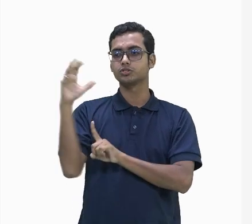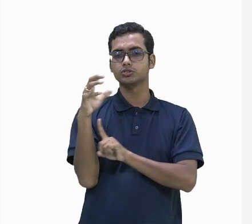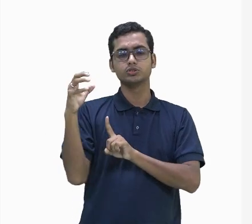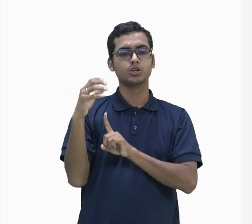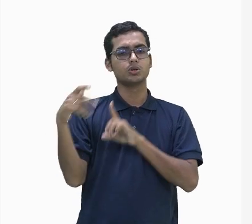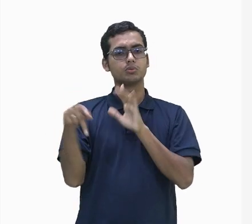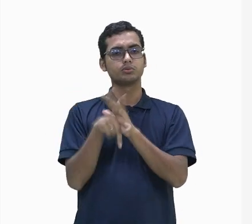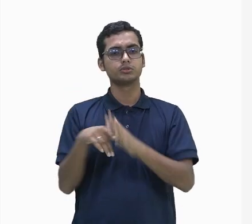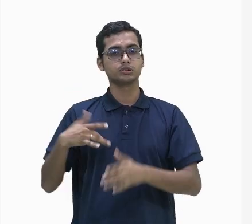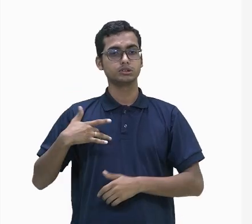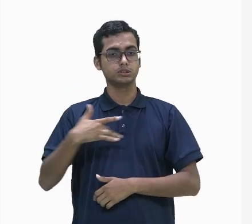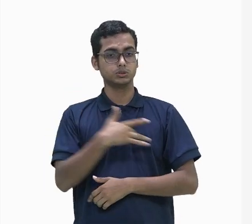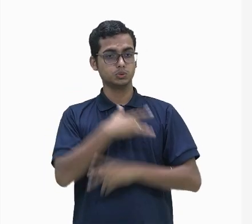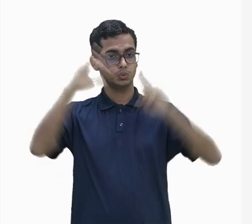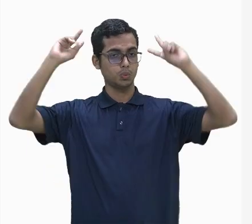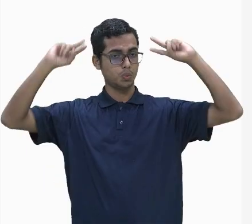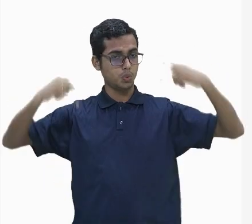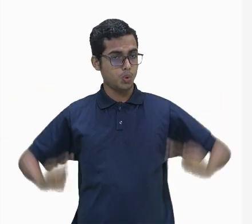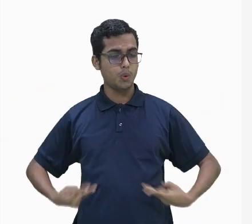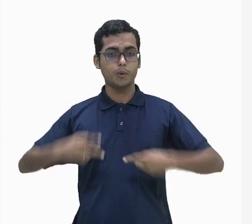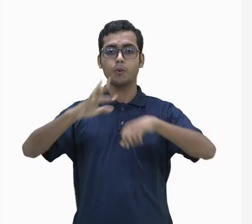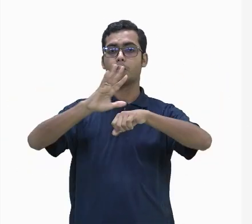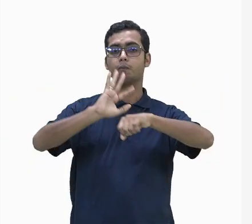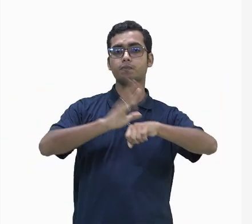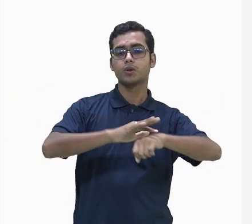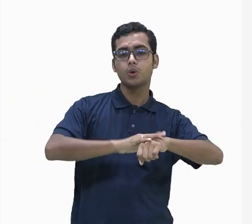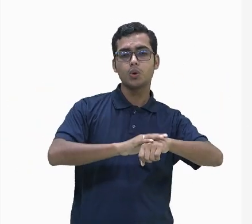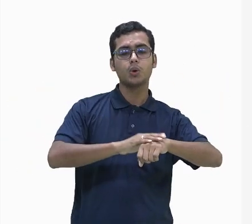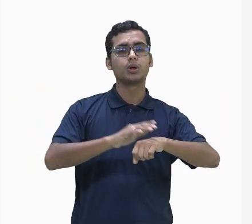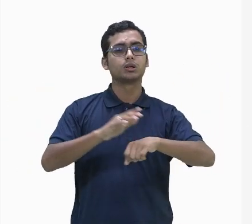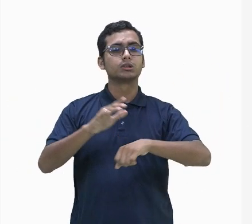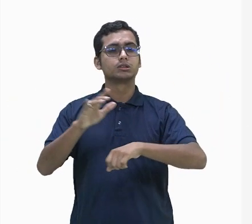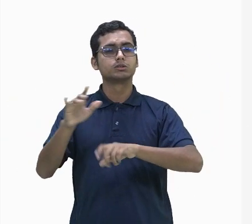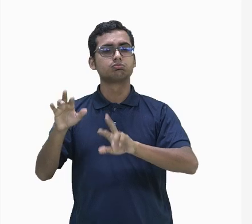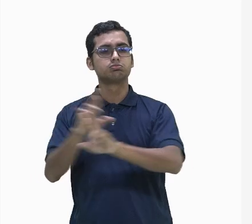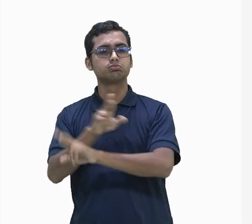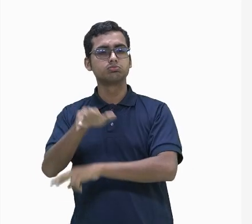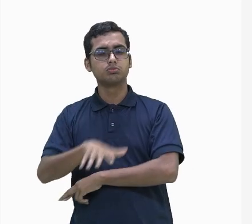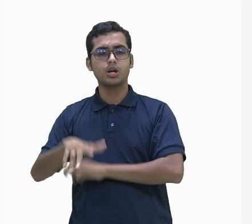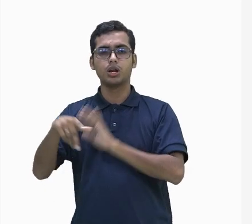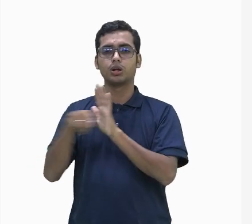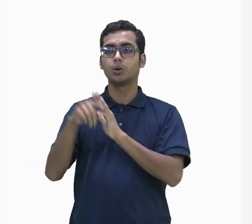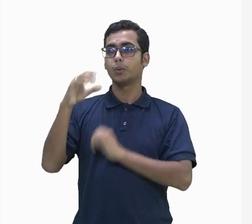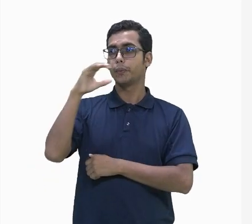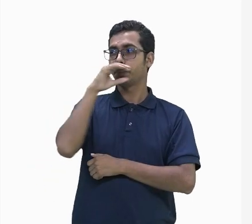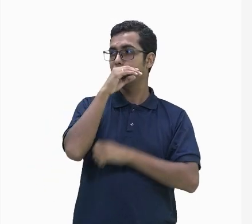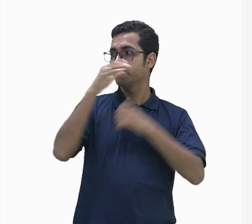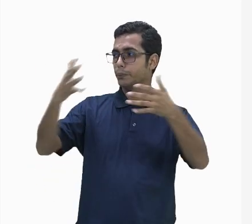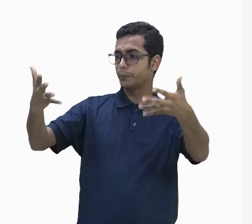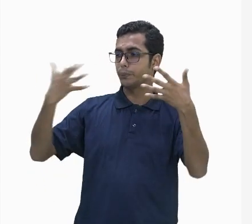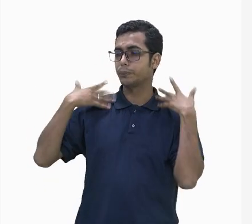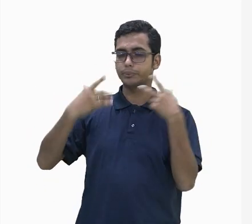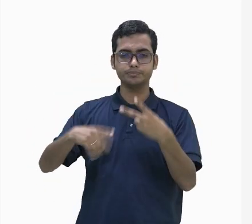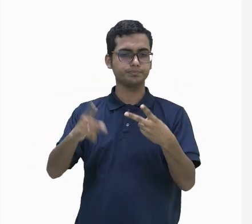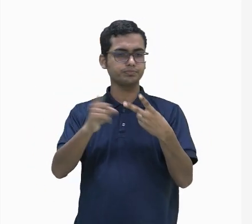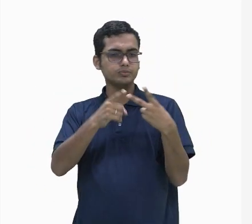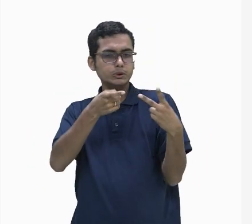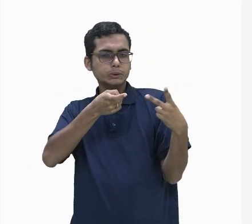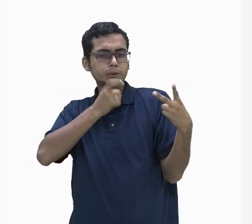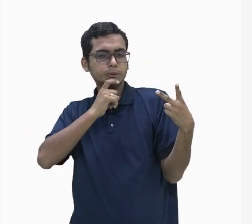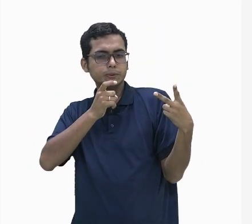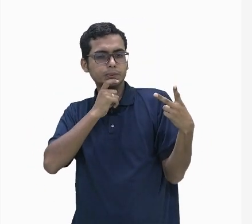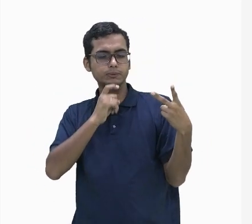com doenças relacionadas ao calor, ao frio, à umidade, regiões que ali vão propiciar